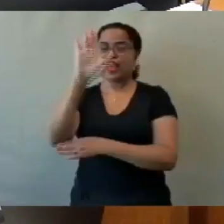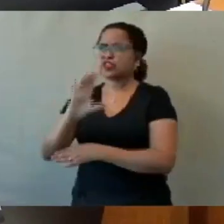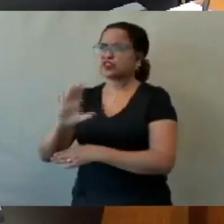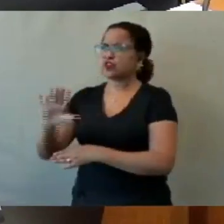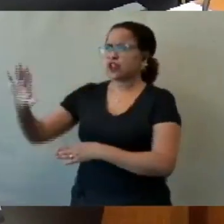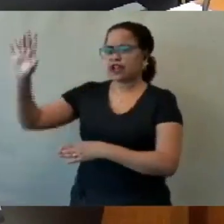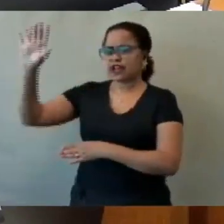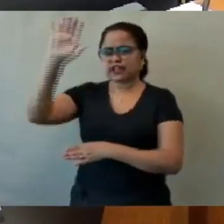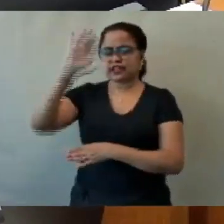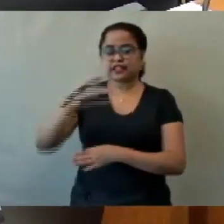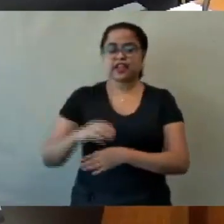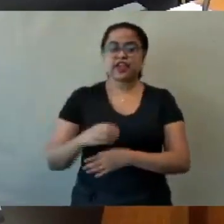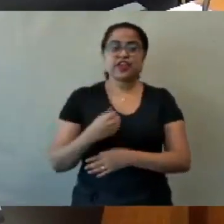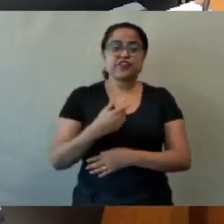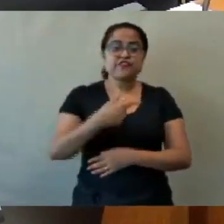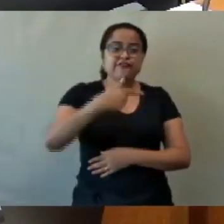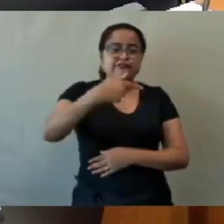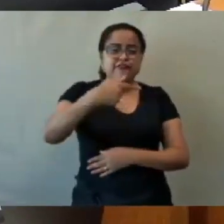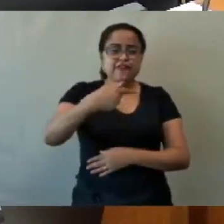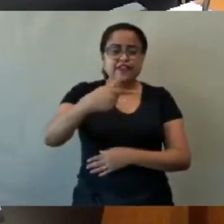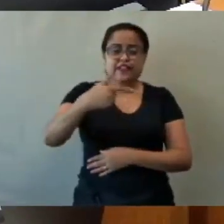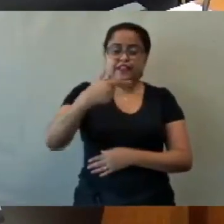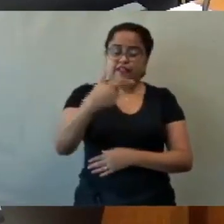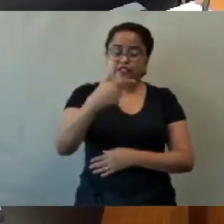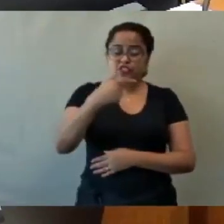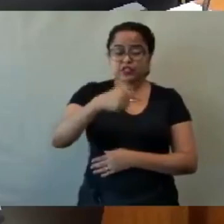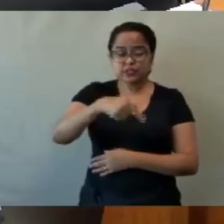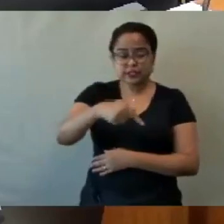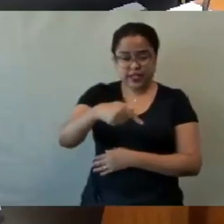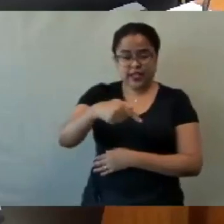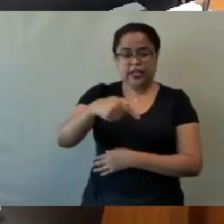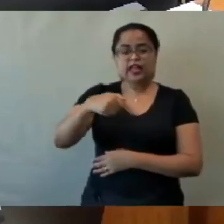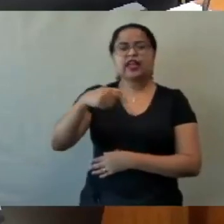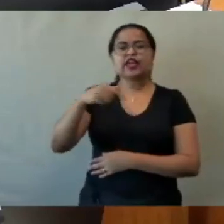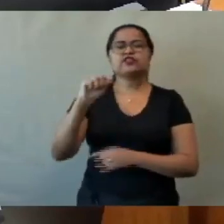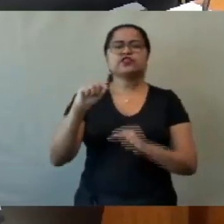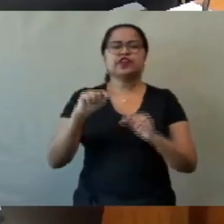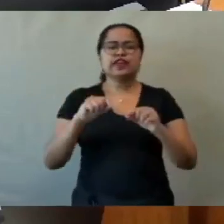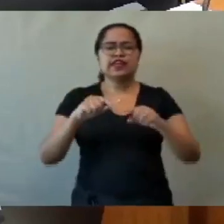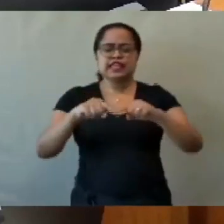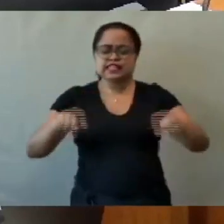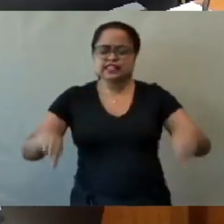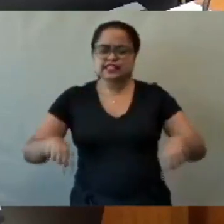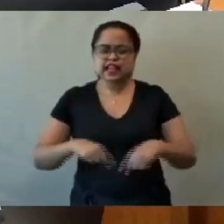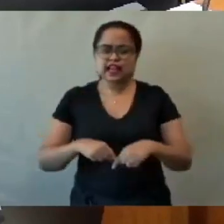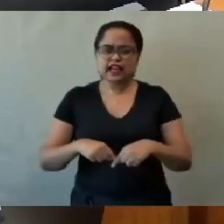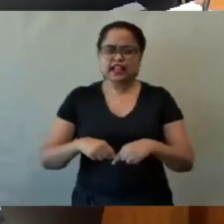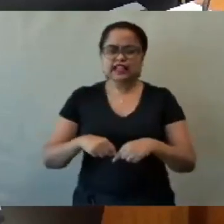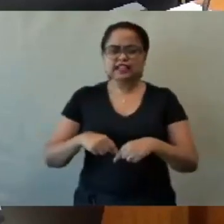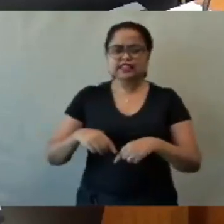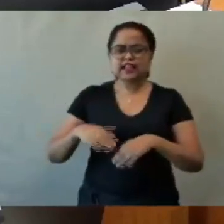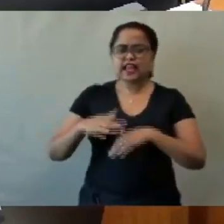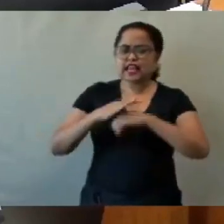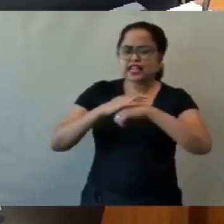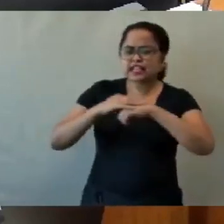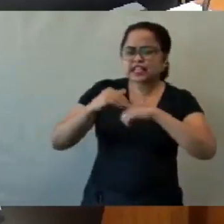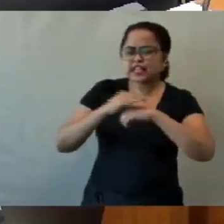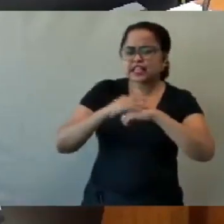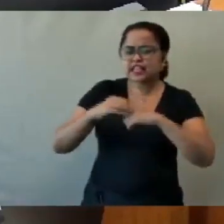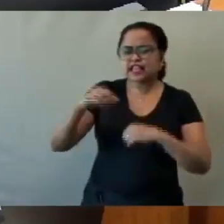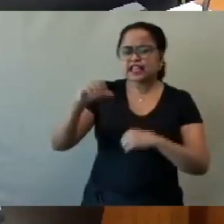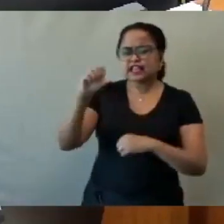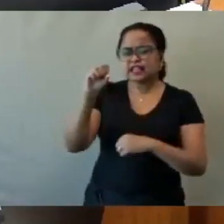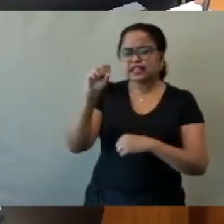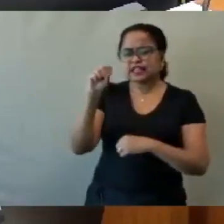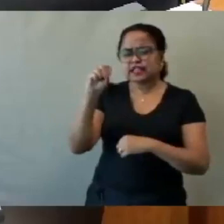salas multissensoriais para acolher estes alunos. Mesmo que eu não esteja aqui ano que vem, a